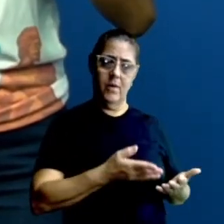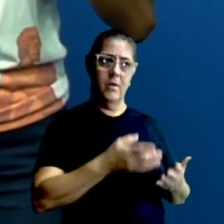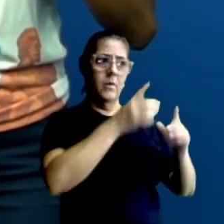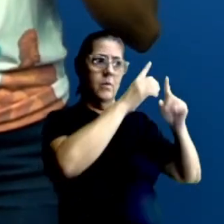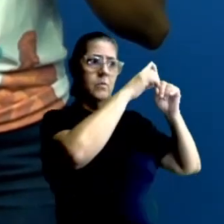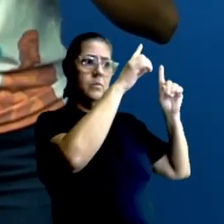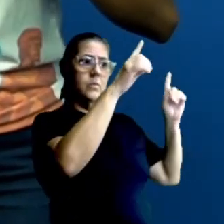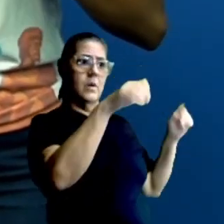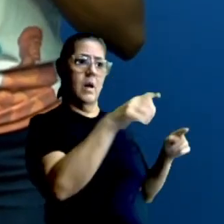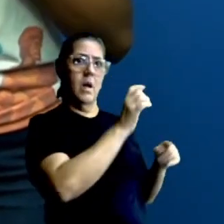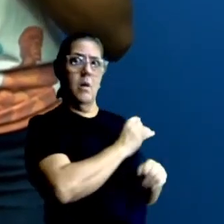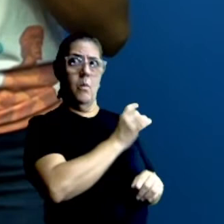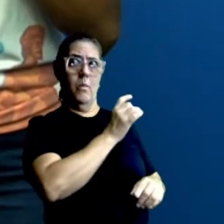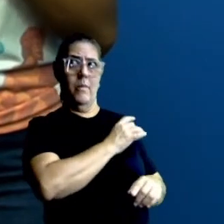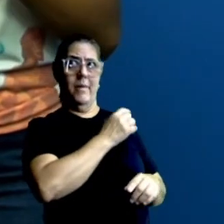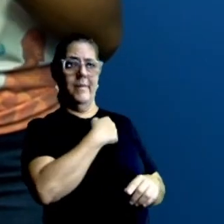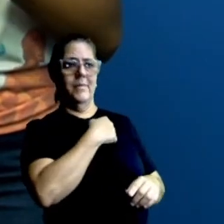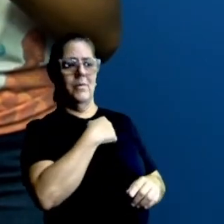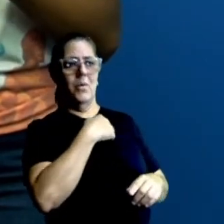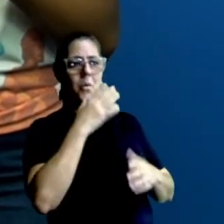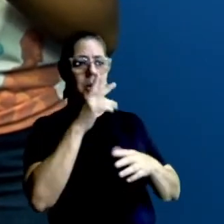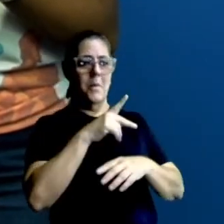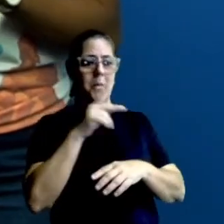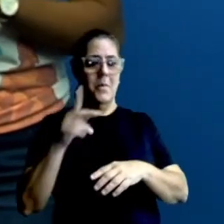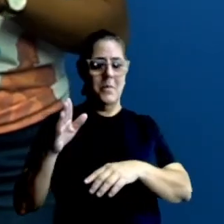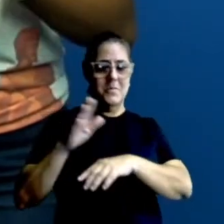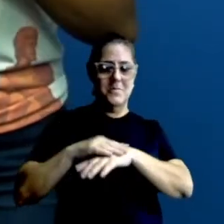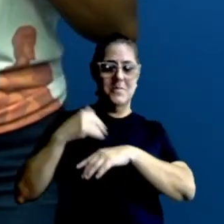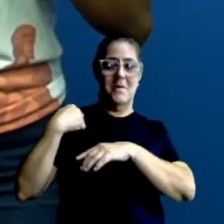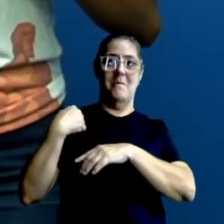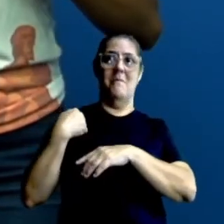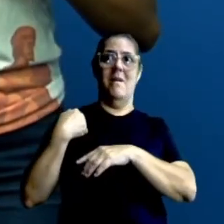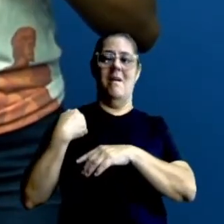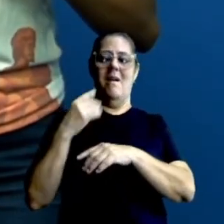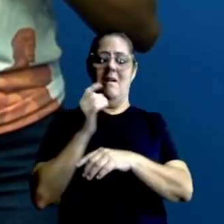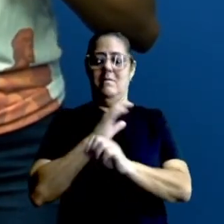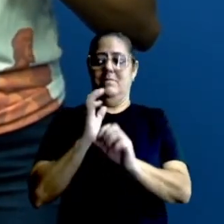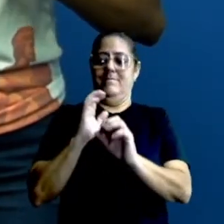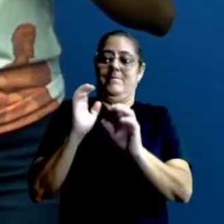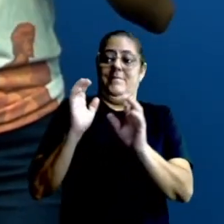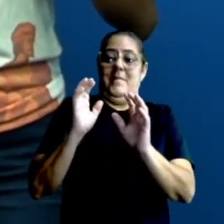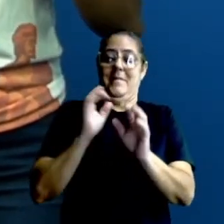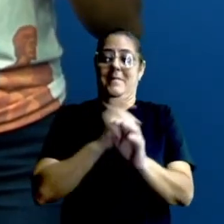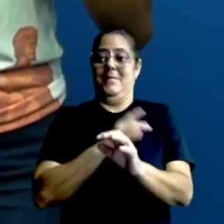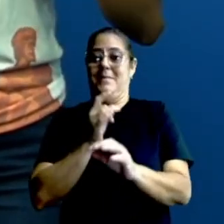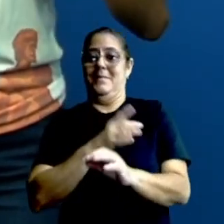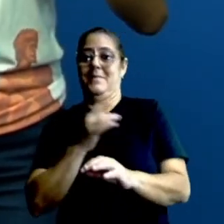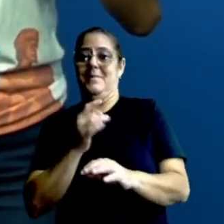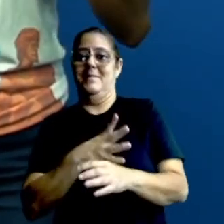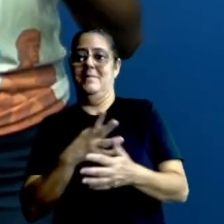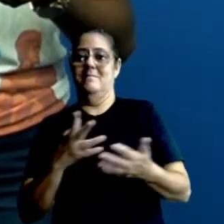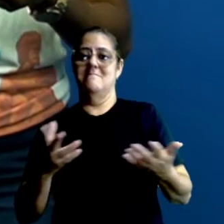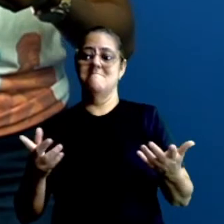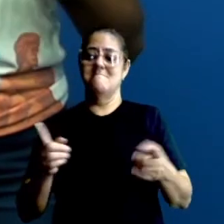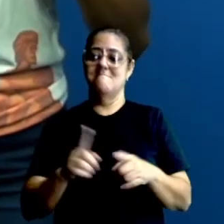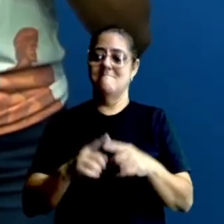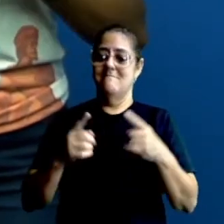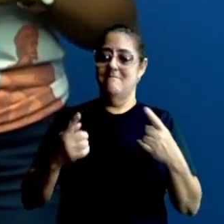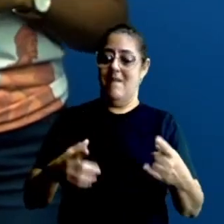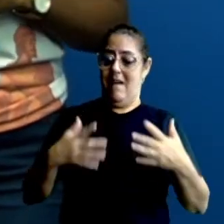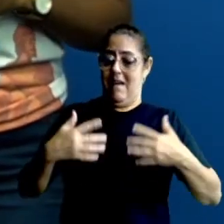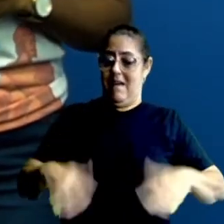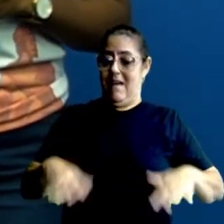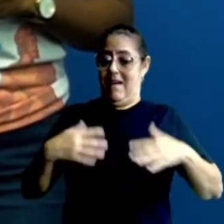favor é só morri de medo quando dizia venha o quadro por favor eu tremia Tá mas vocês podem dizer